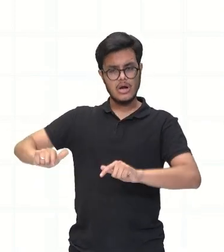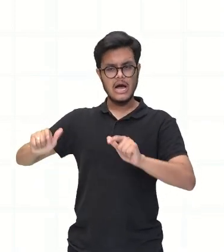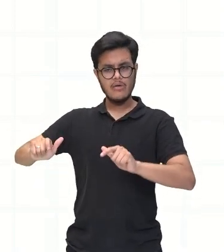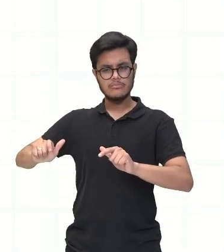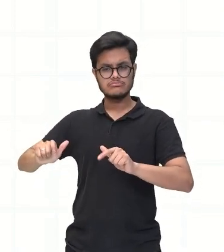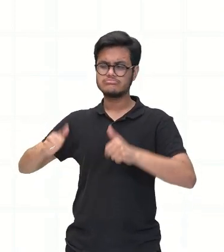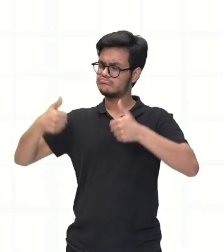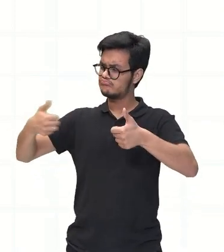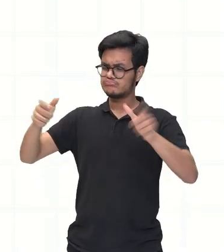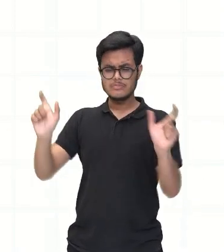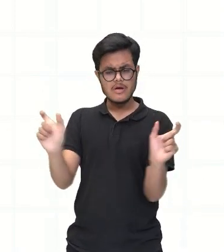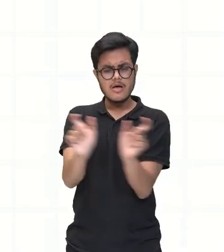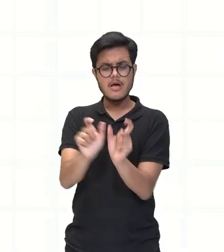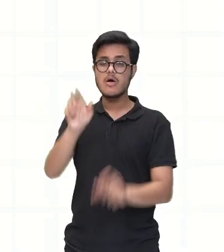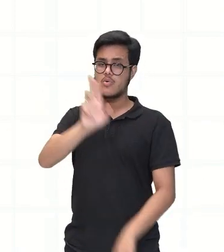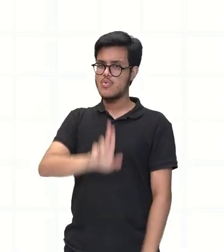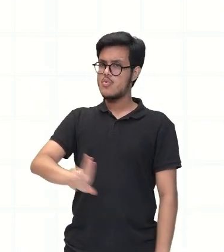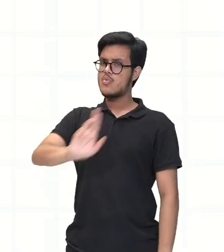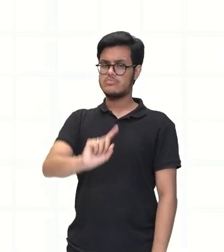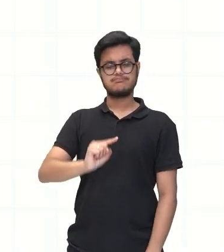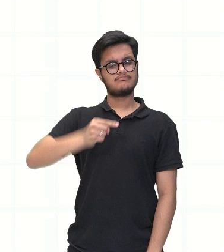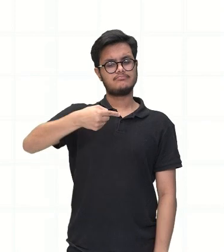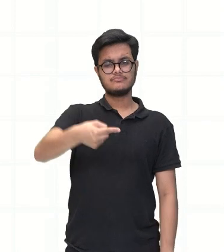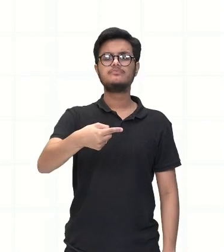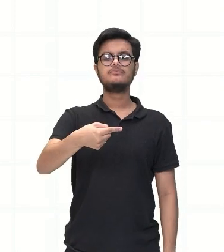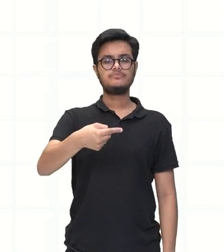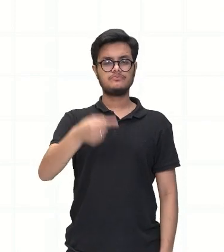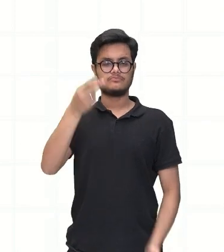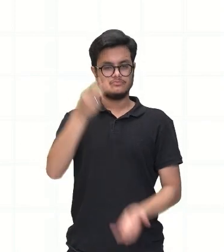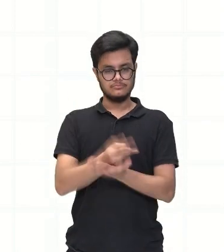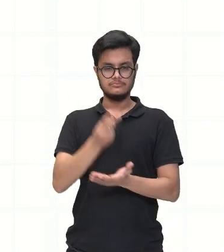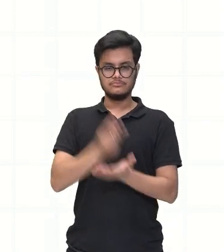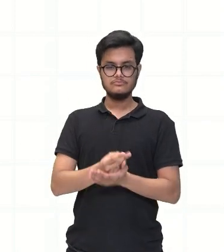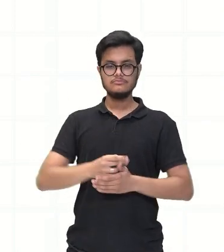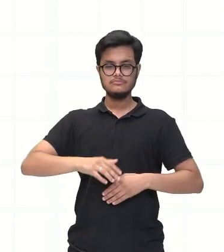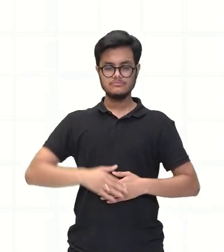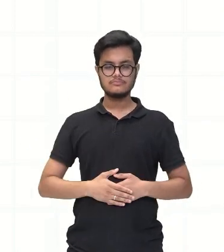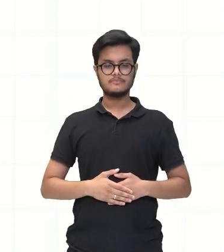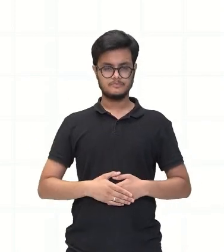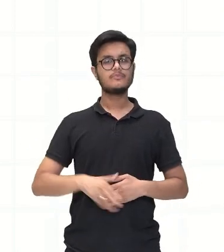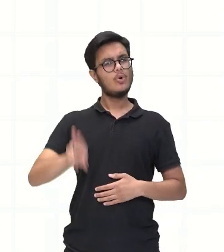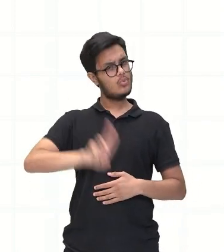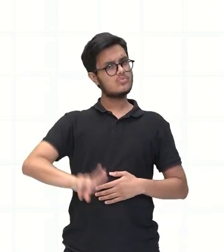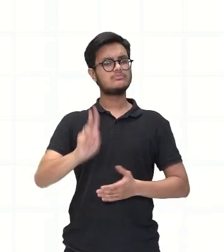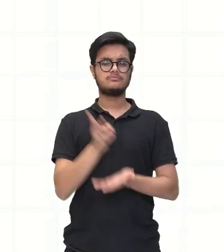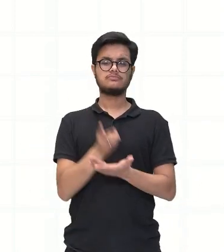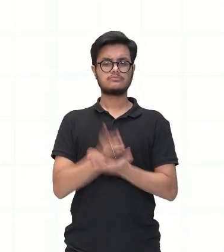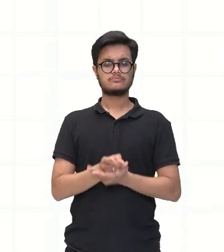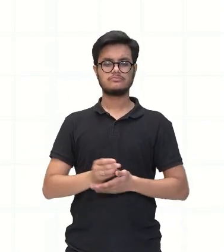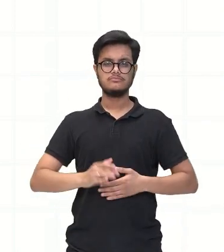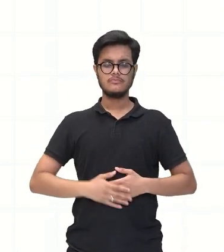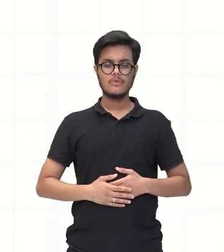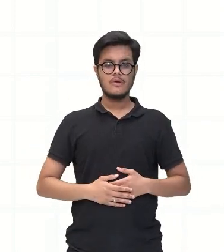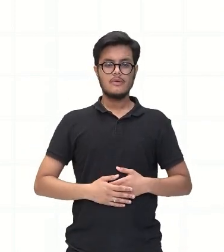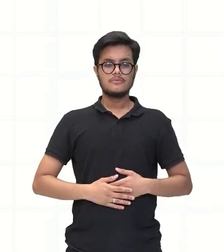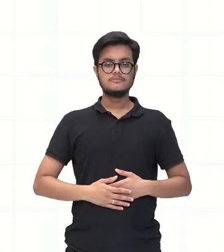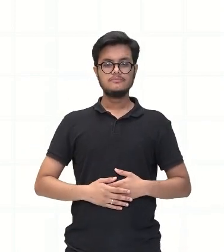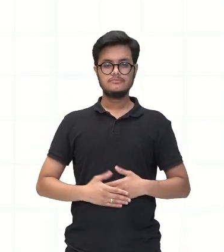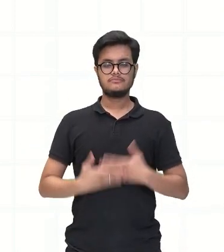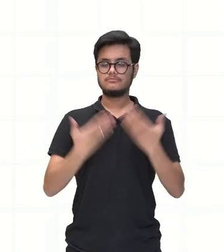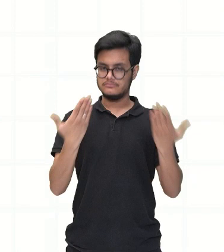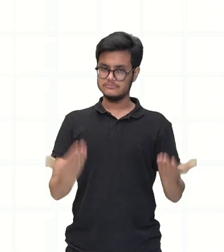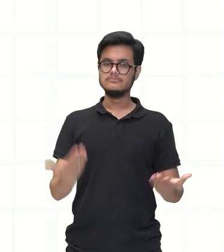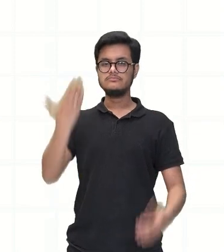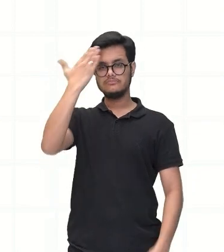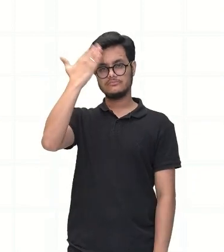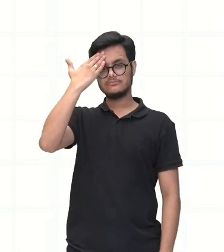Tem essa junção, composição de palavras, você vai utilizar o hífen, ok? Foi local, você já sabe